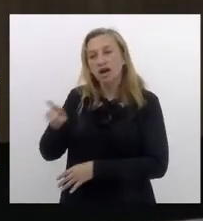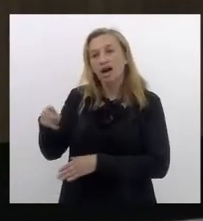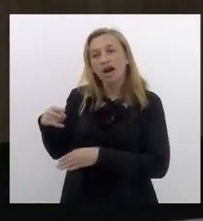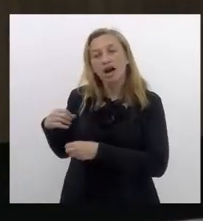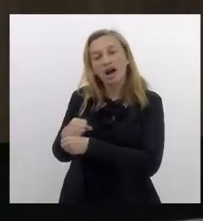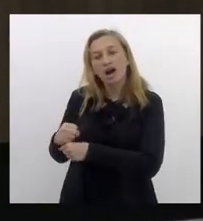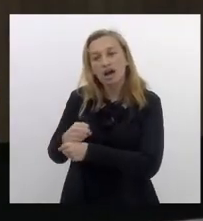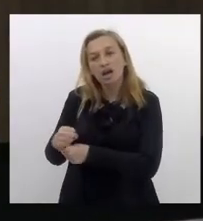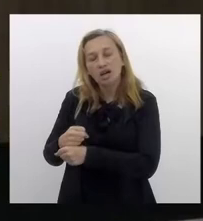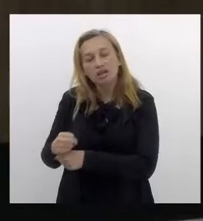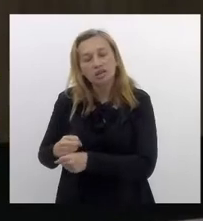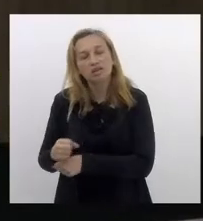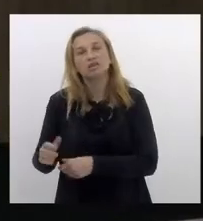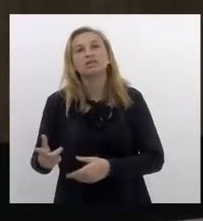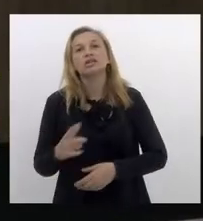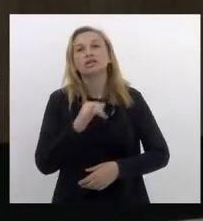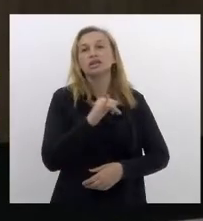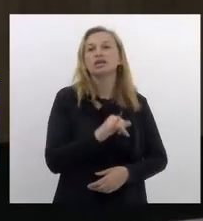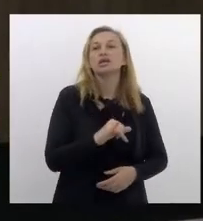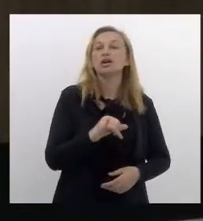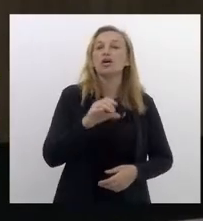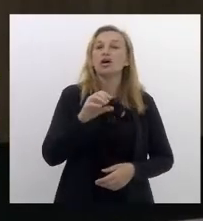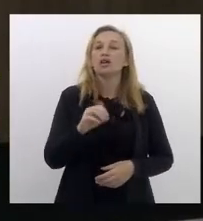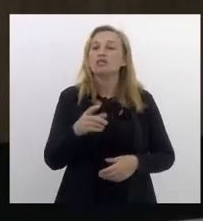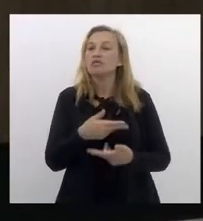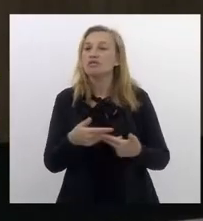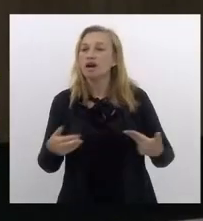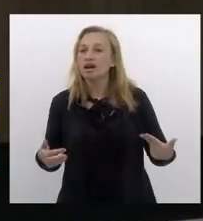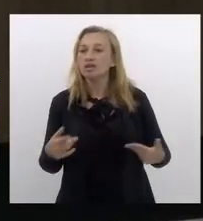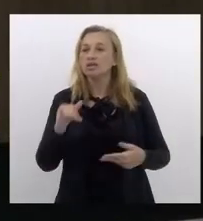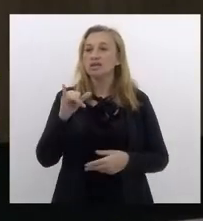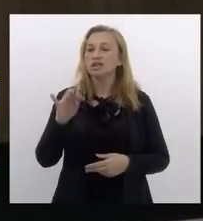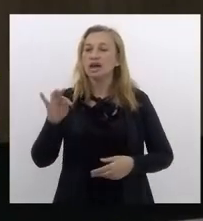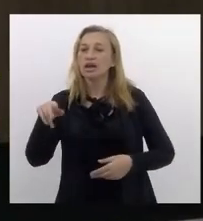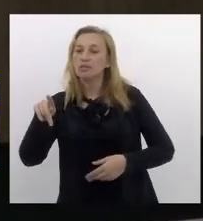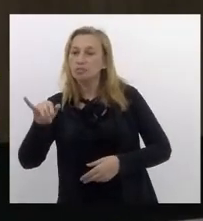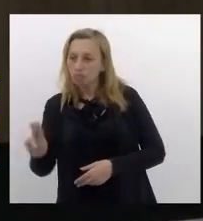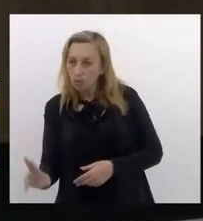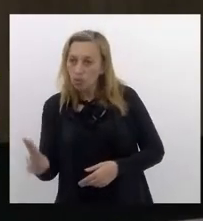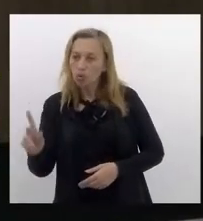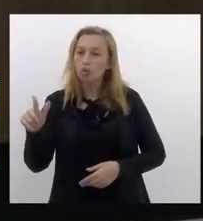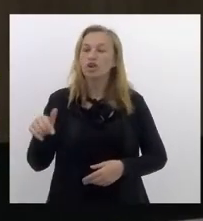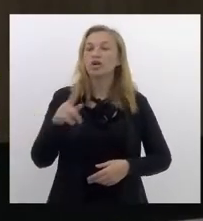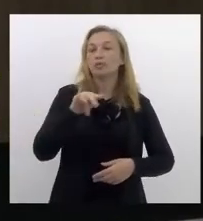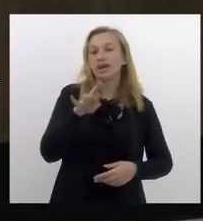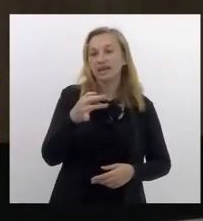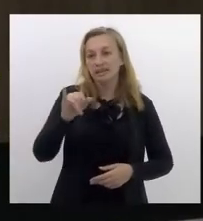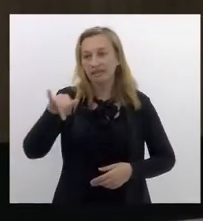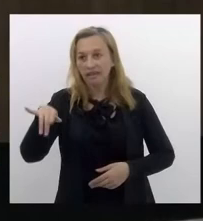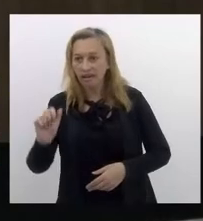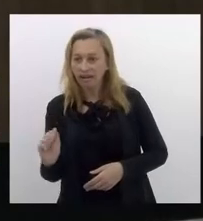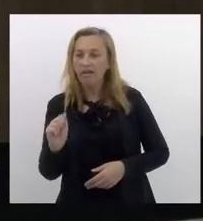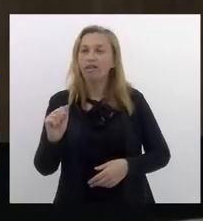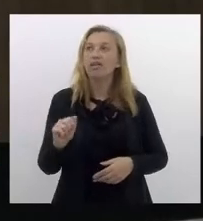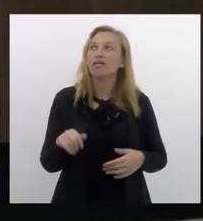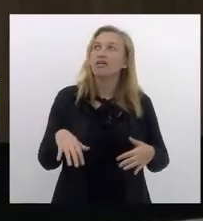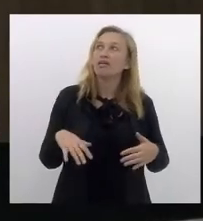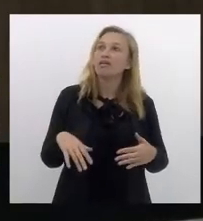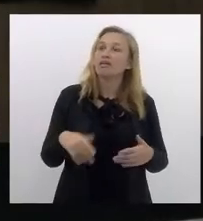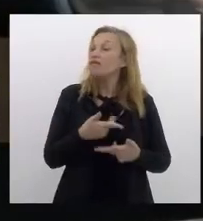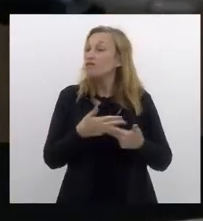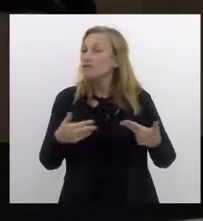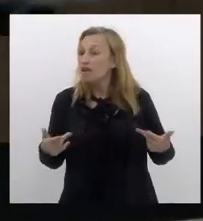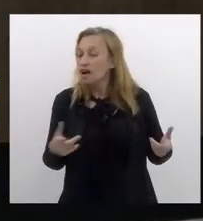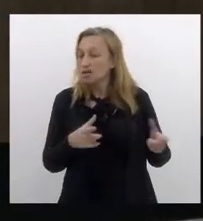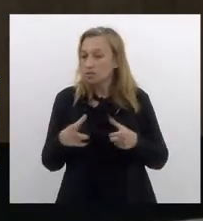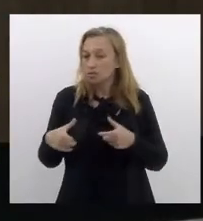tempo, Dario Castelo em Itaipu, Áurea Trindade também em Itaipu, Nina Torres em Piratininga, enfim, Vale